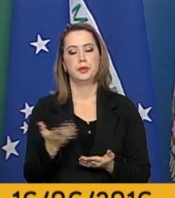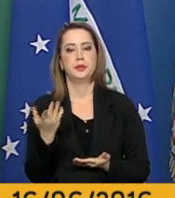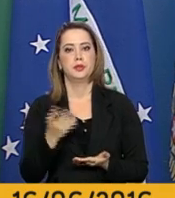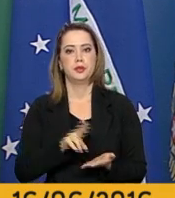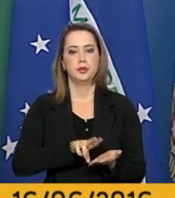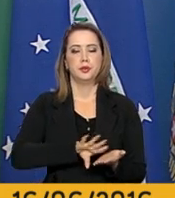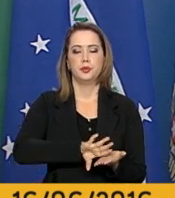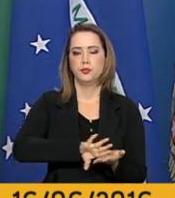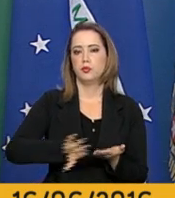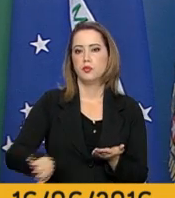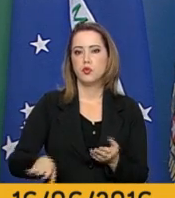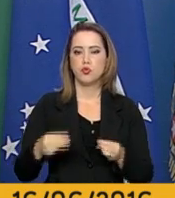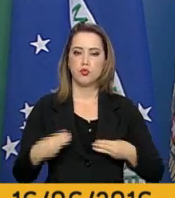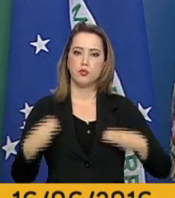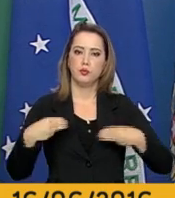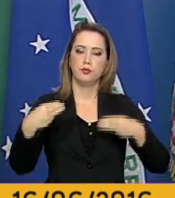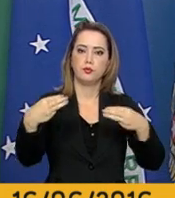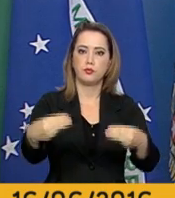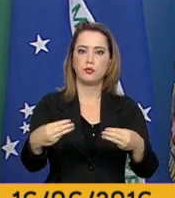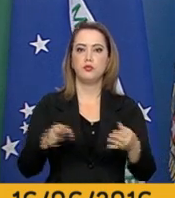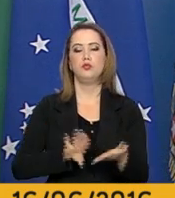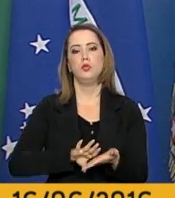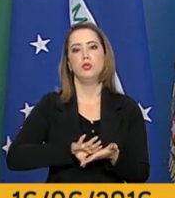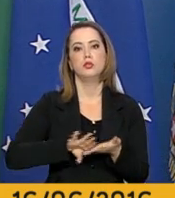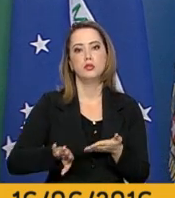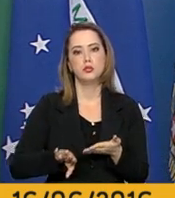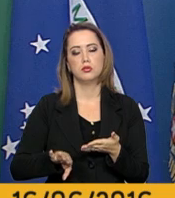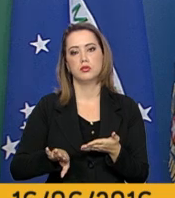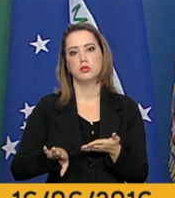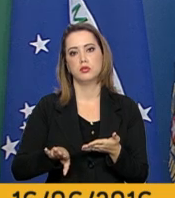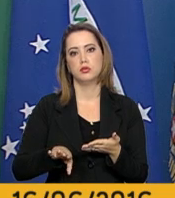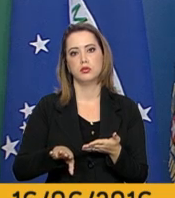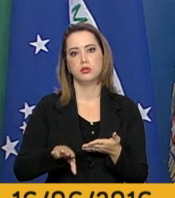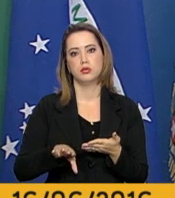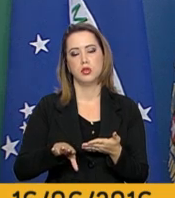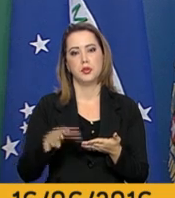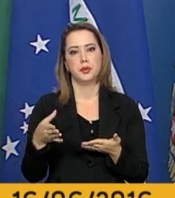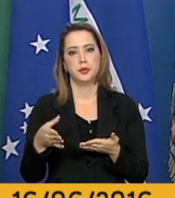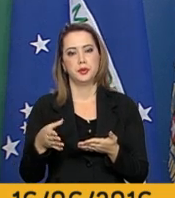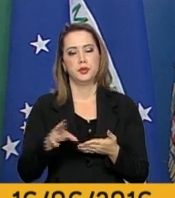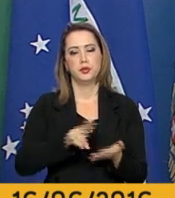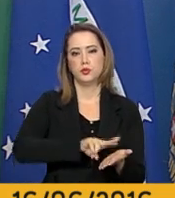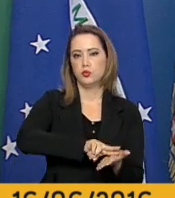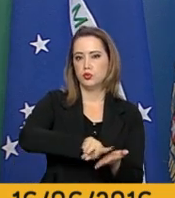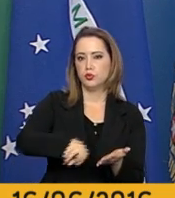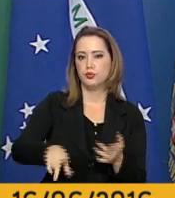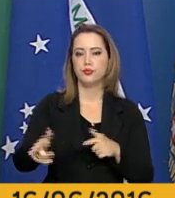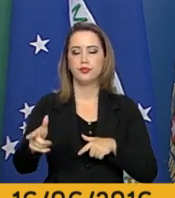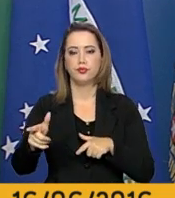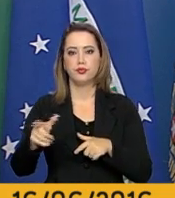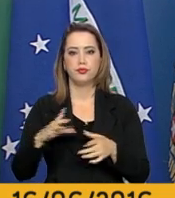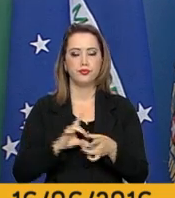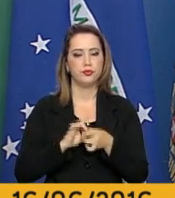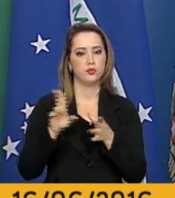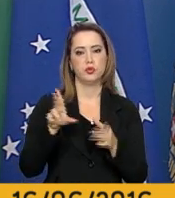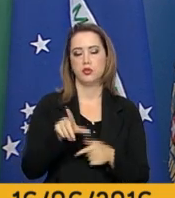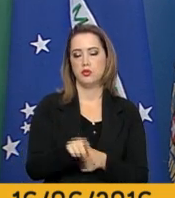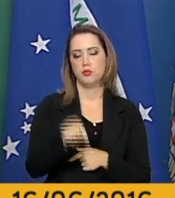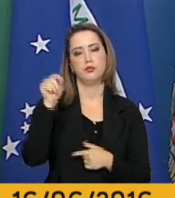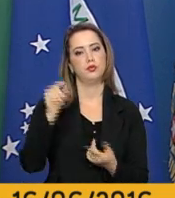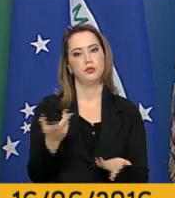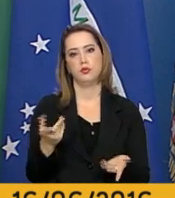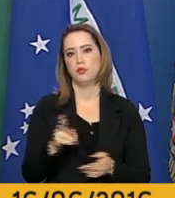ministérios, eliminamos mais de 4.200 cargos de livre nomeação,